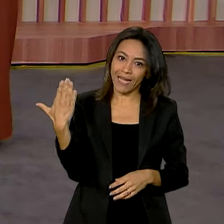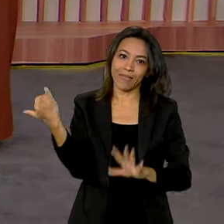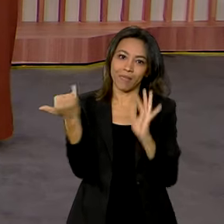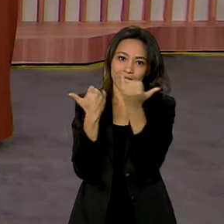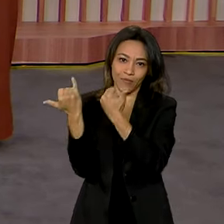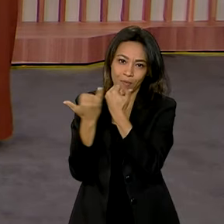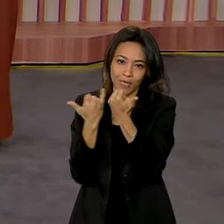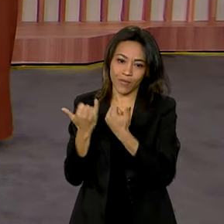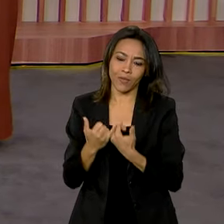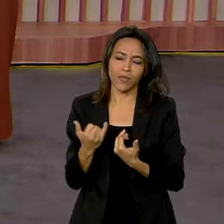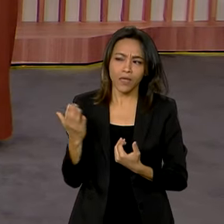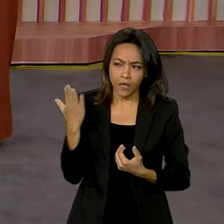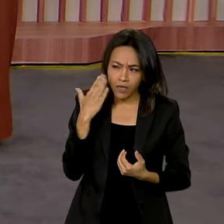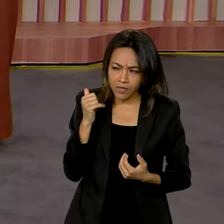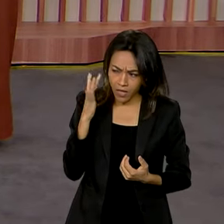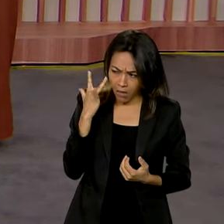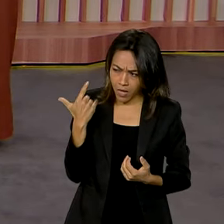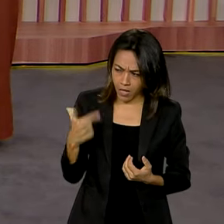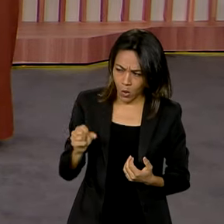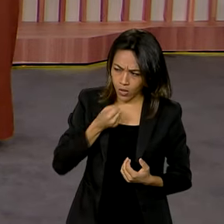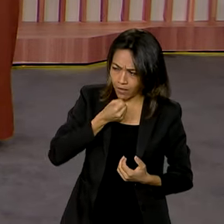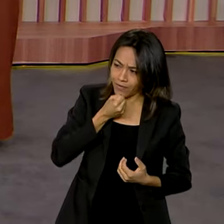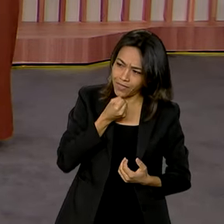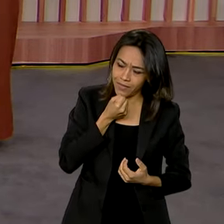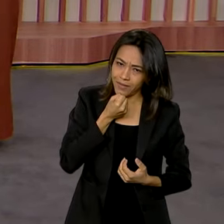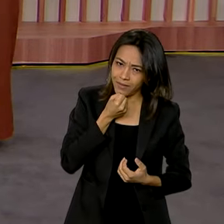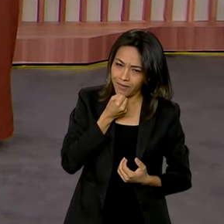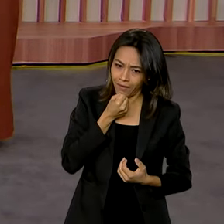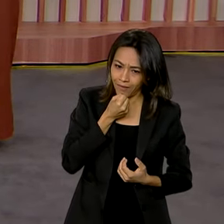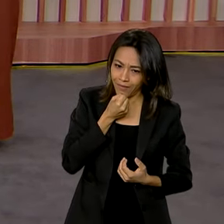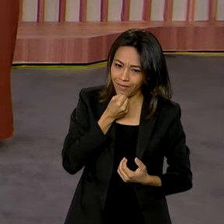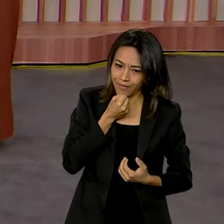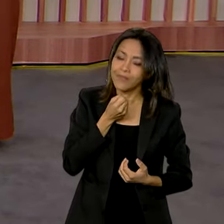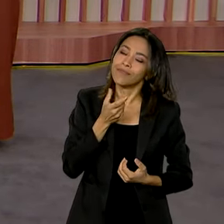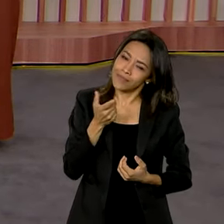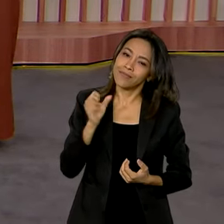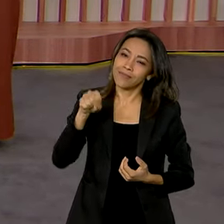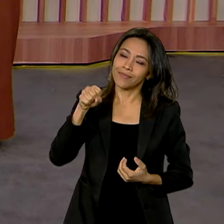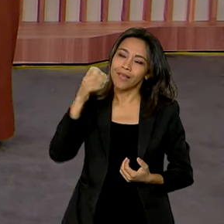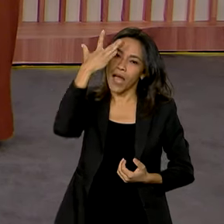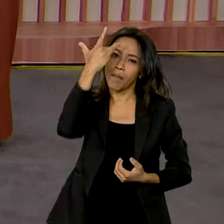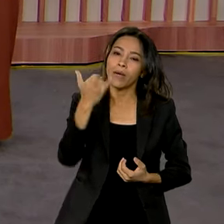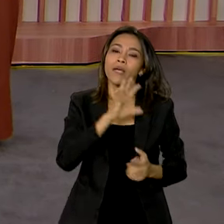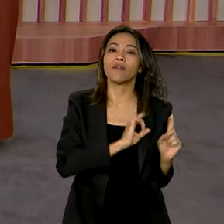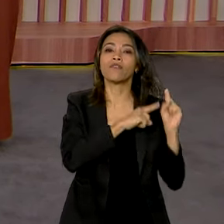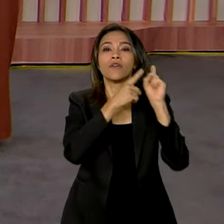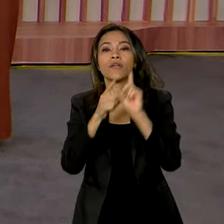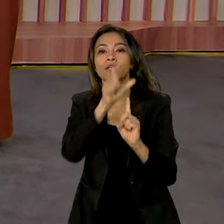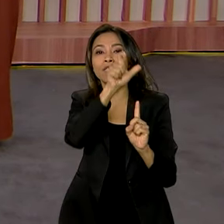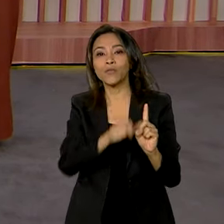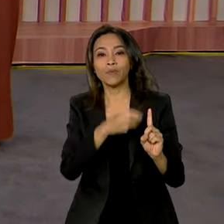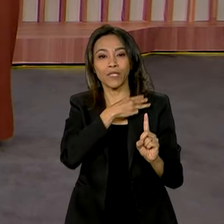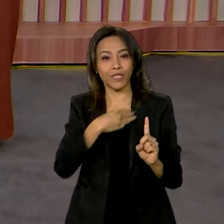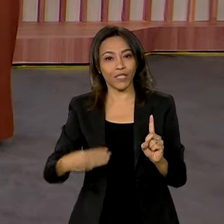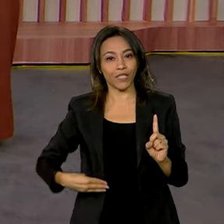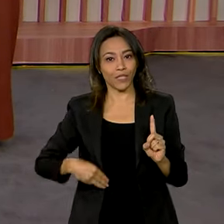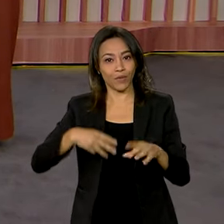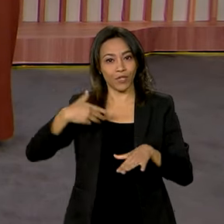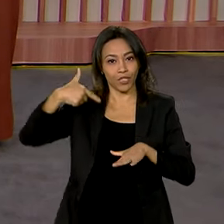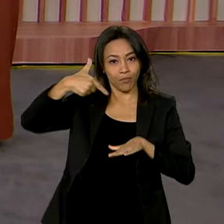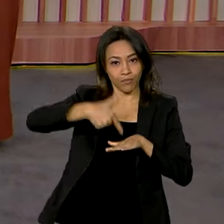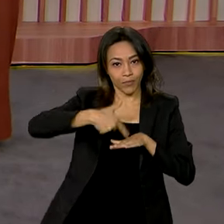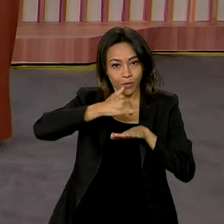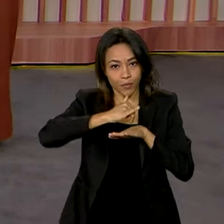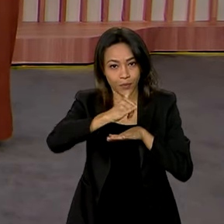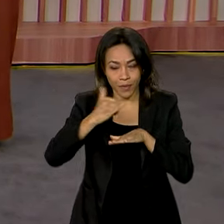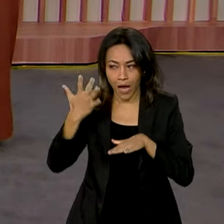informações e eu estou sabendo que amanhã tem outro Bom Dia Ministro, é isso? Amanhã a gente vai receber o ministro de Minas e Energia, Alexandre Silveira. Então amanhã você volta